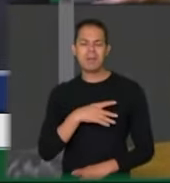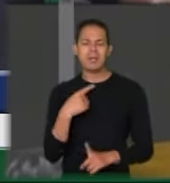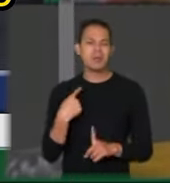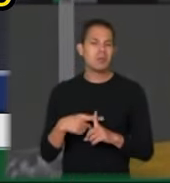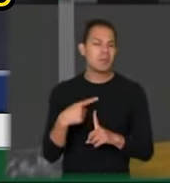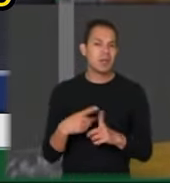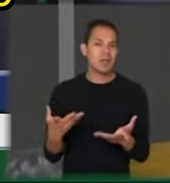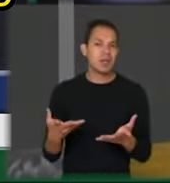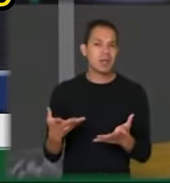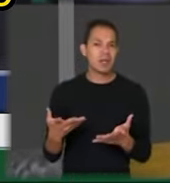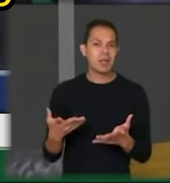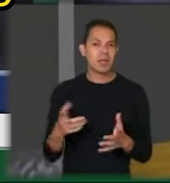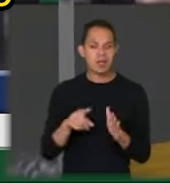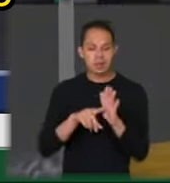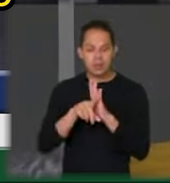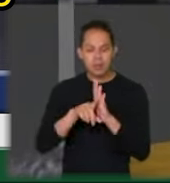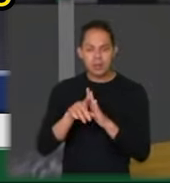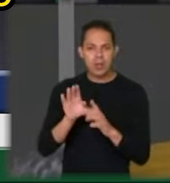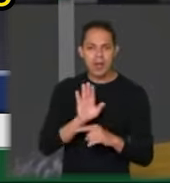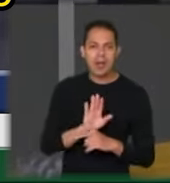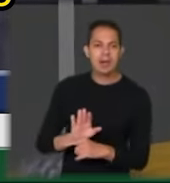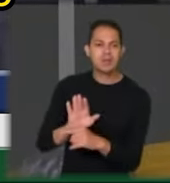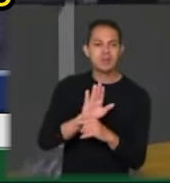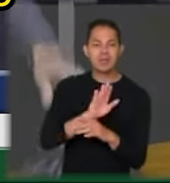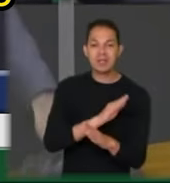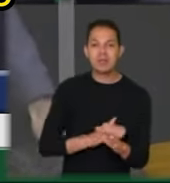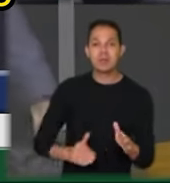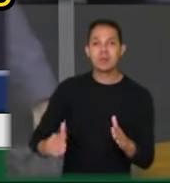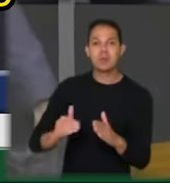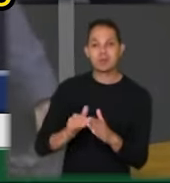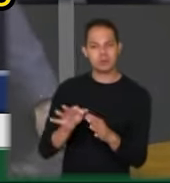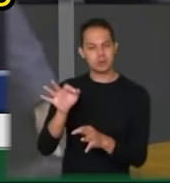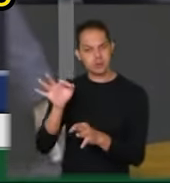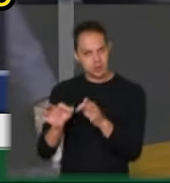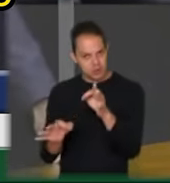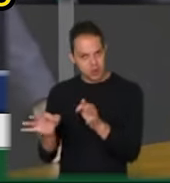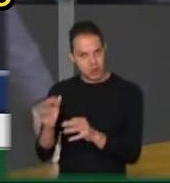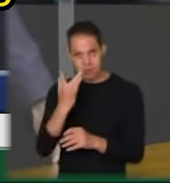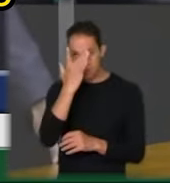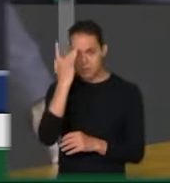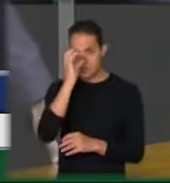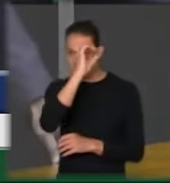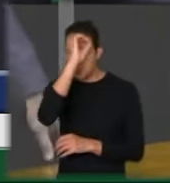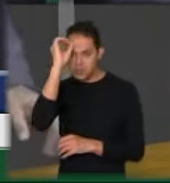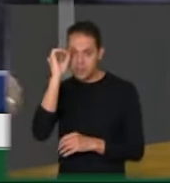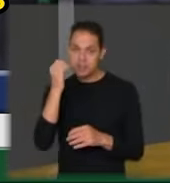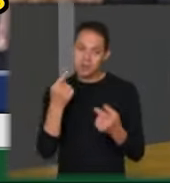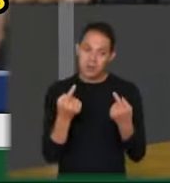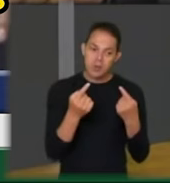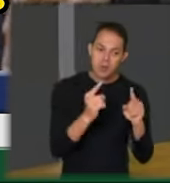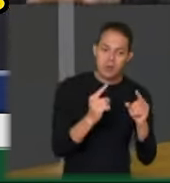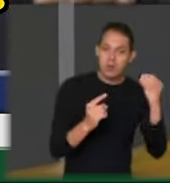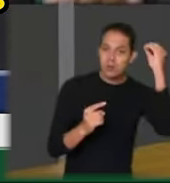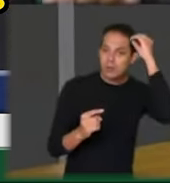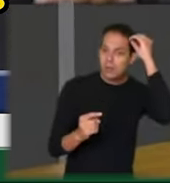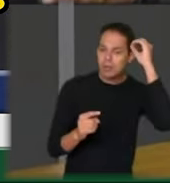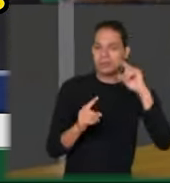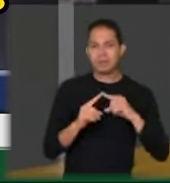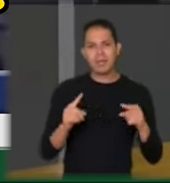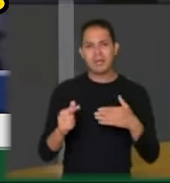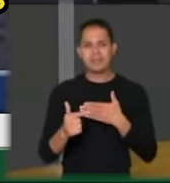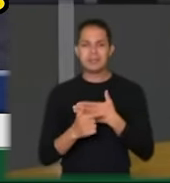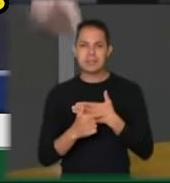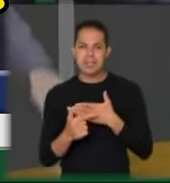todos, a justiça, justiça pelos inocentes e contra os culpados. Mas esses cargos